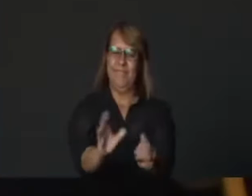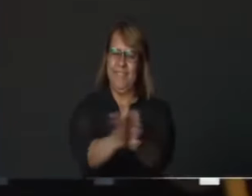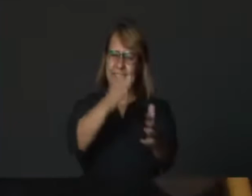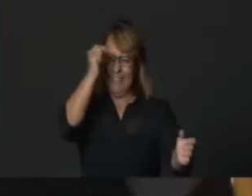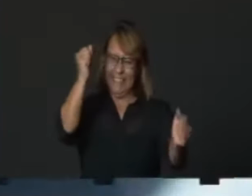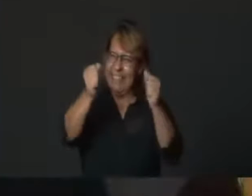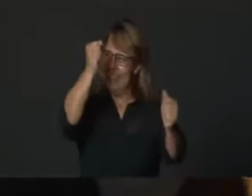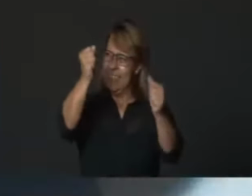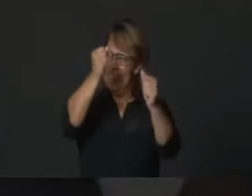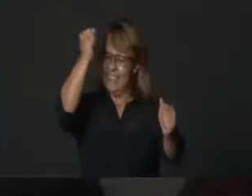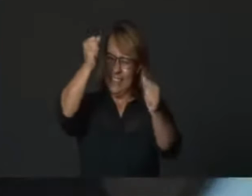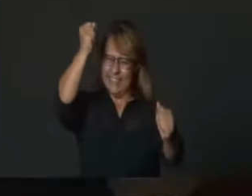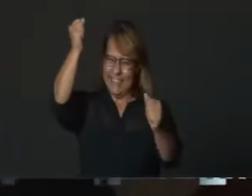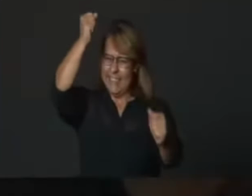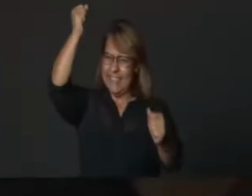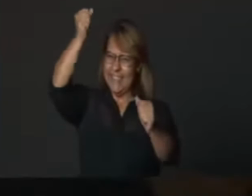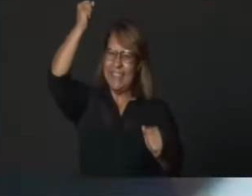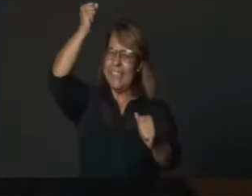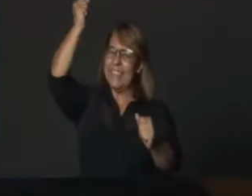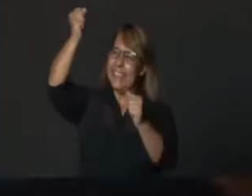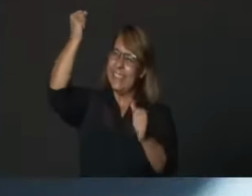E aí